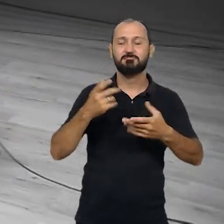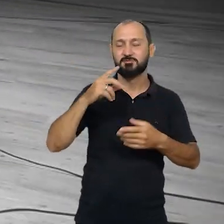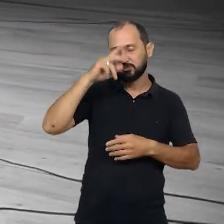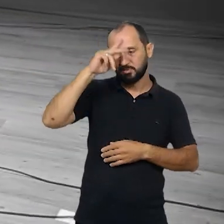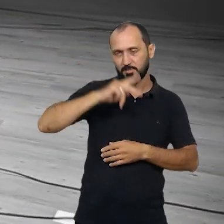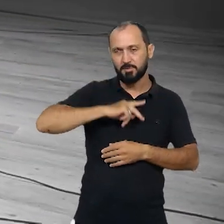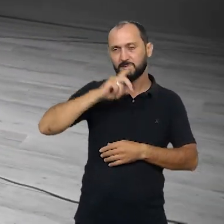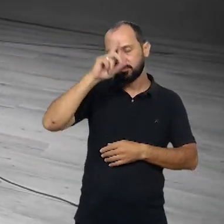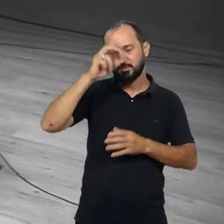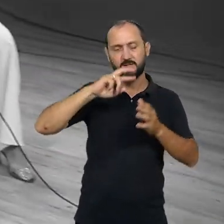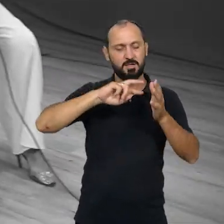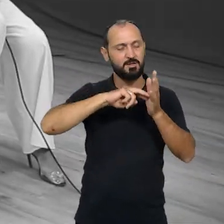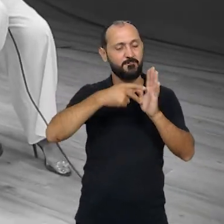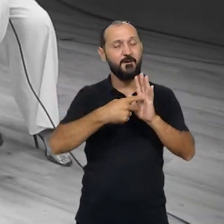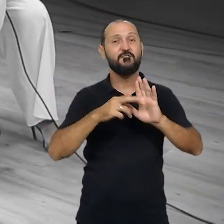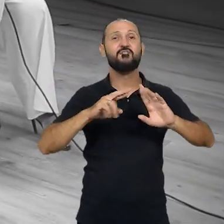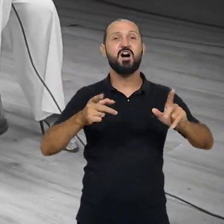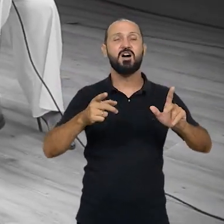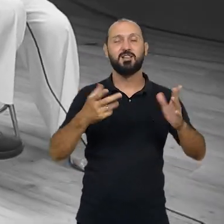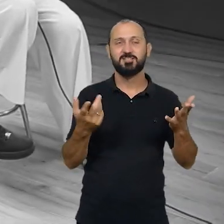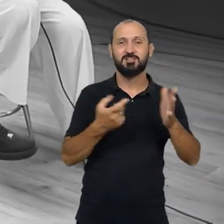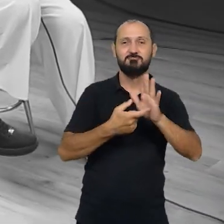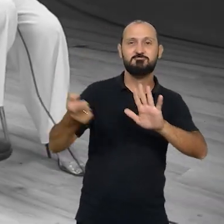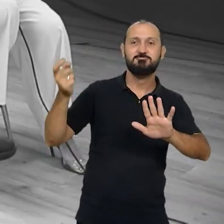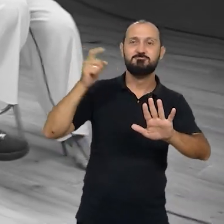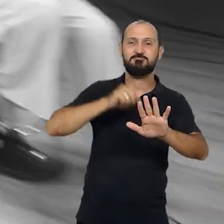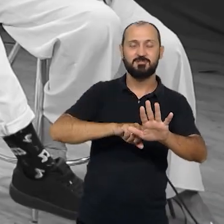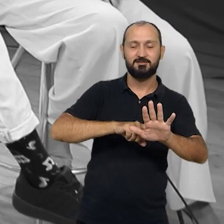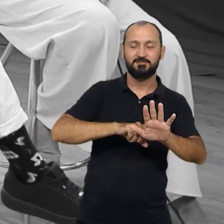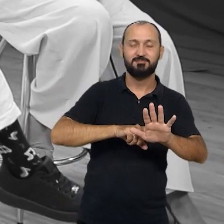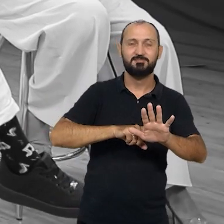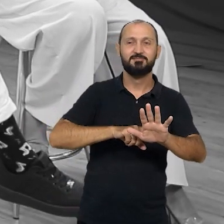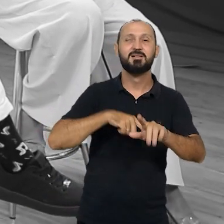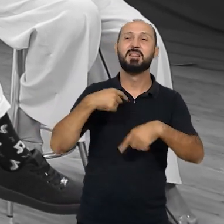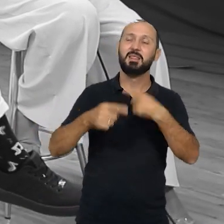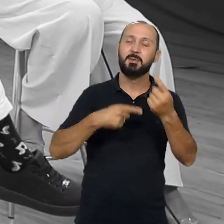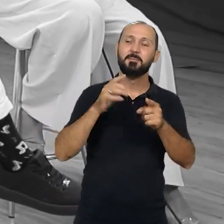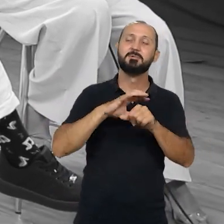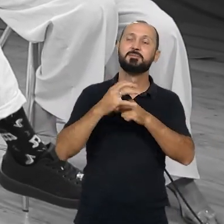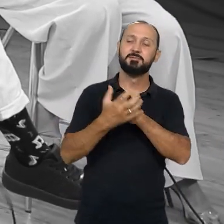Bom, na verdade, a quarentena deu ideia para muita coisa, né?